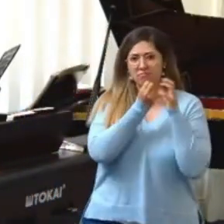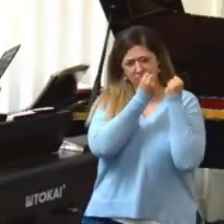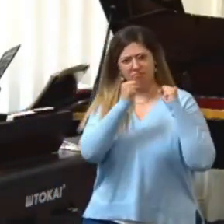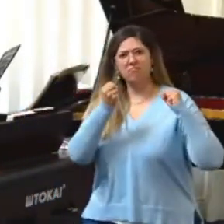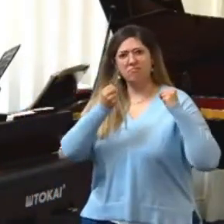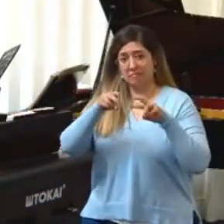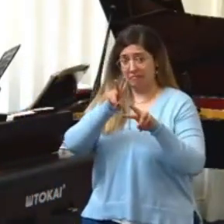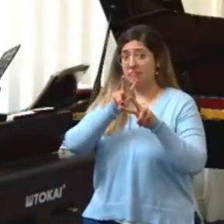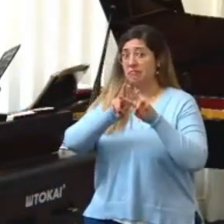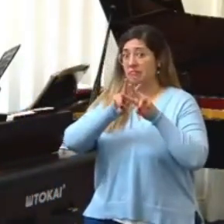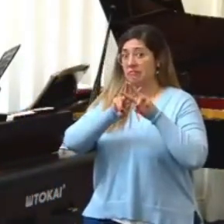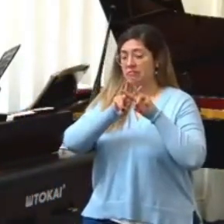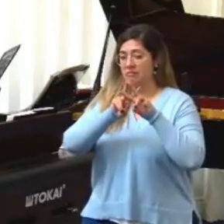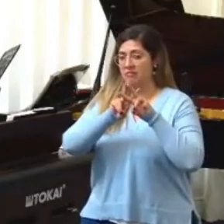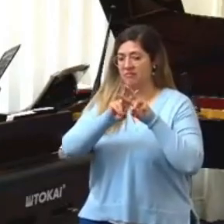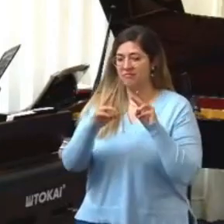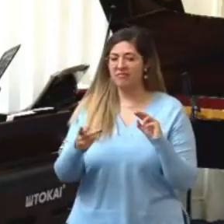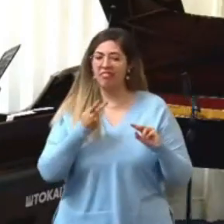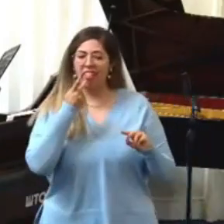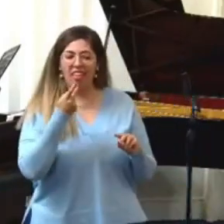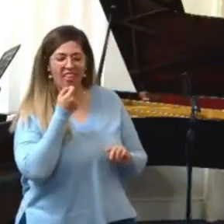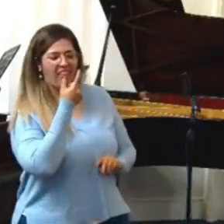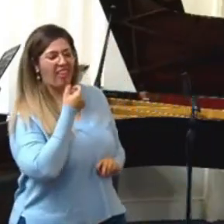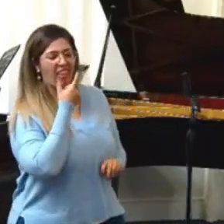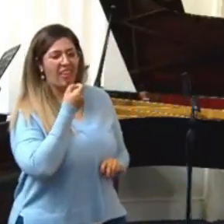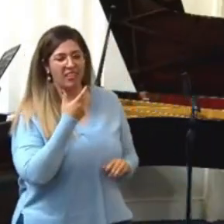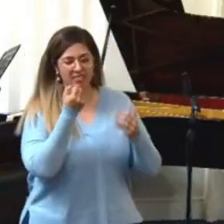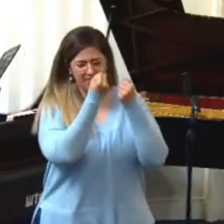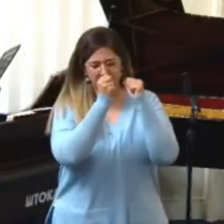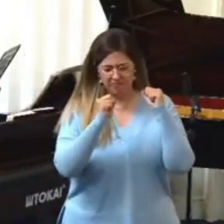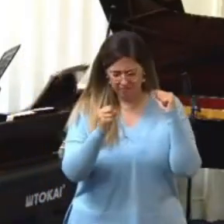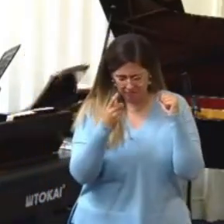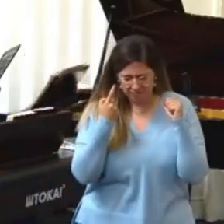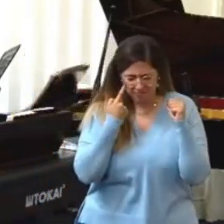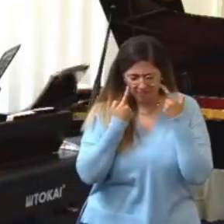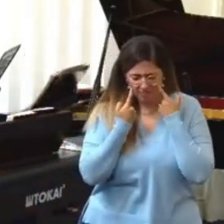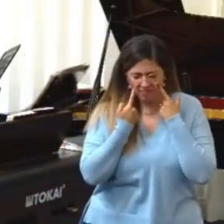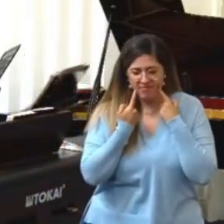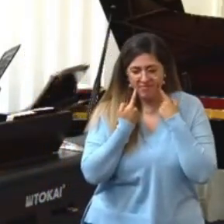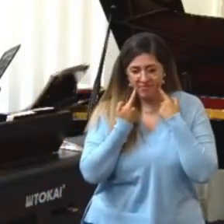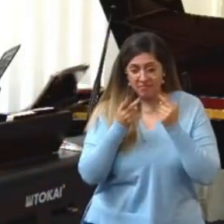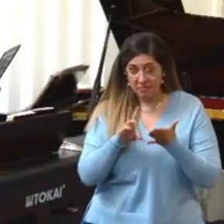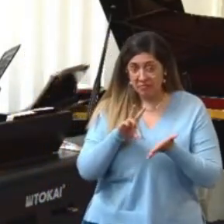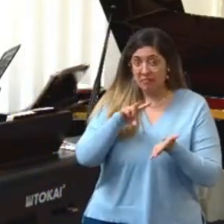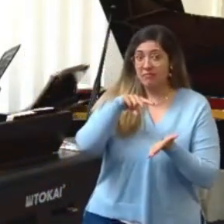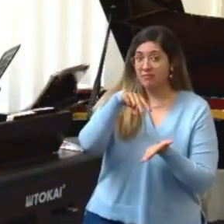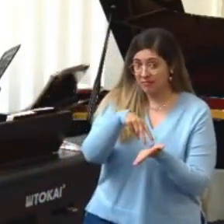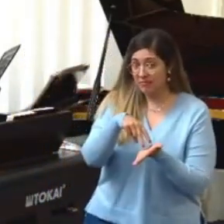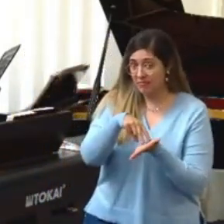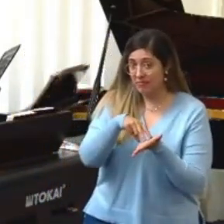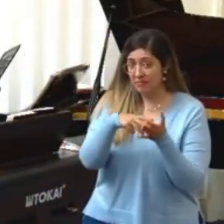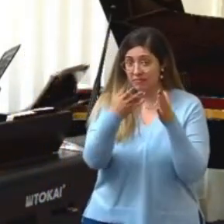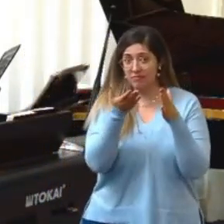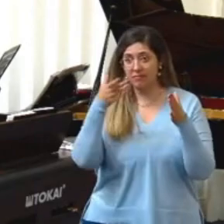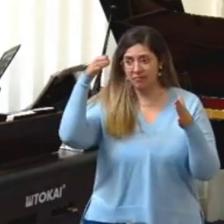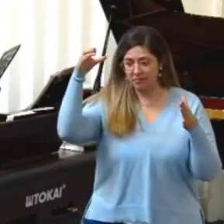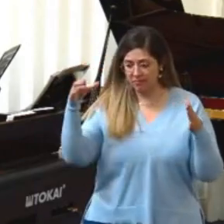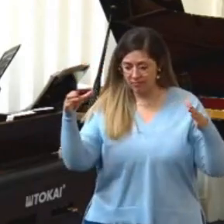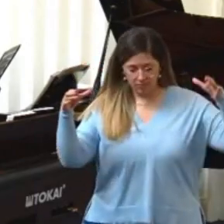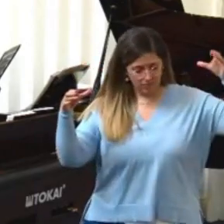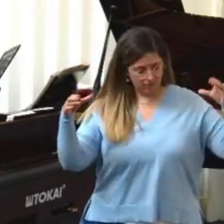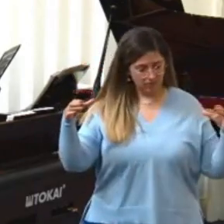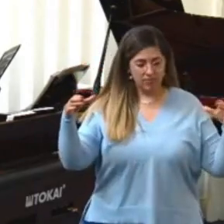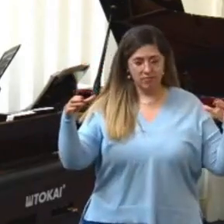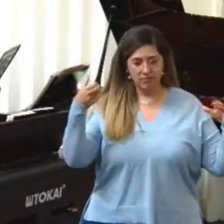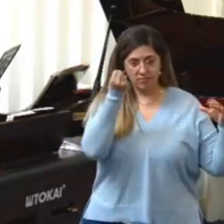e ele os divertia. Quando o fizeram ficar em pé entre as colunas,